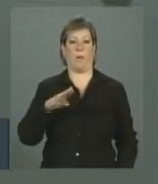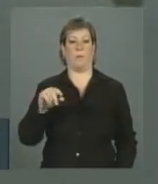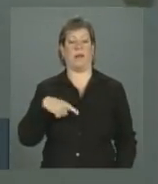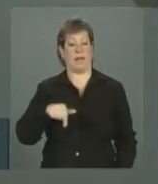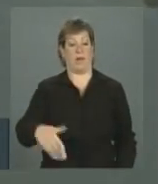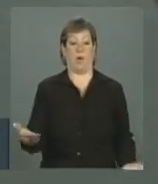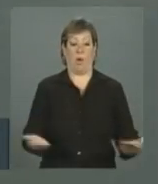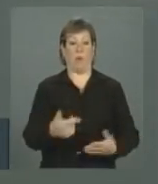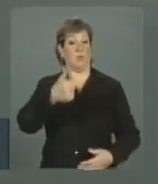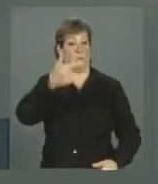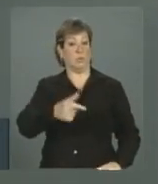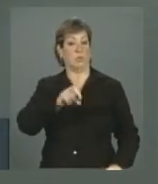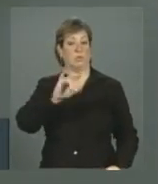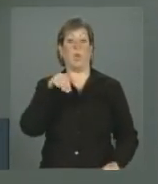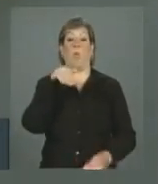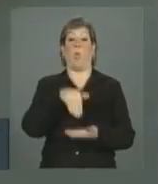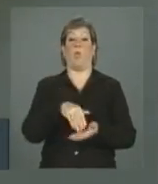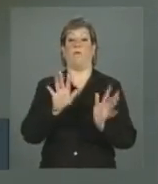segundo dia, o último dia.